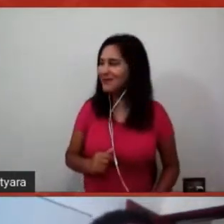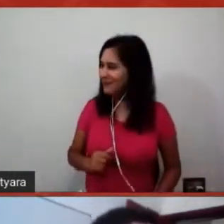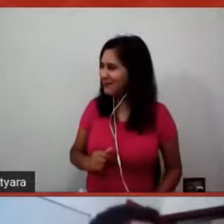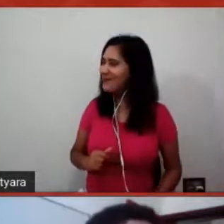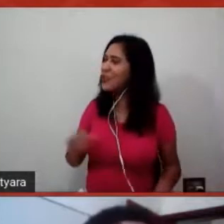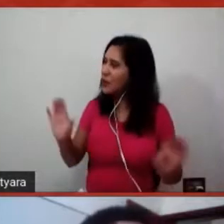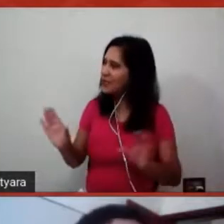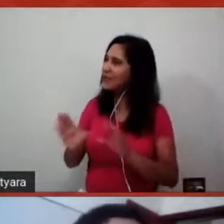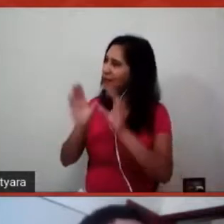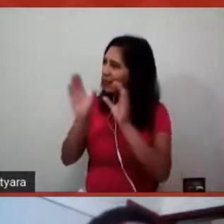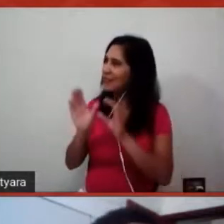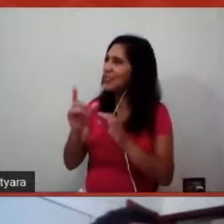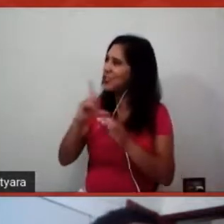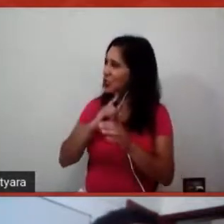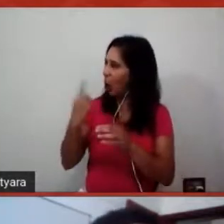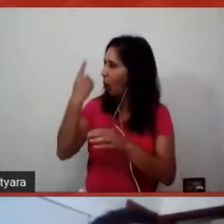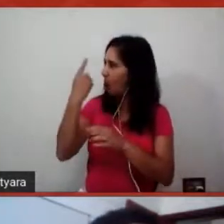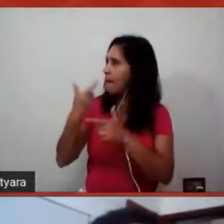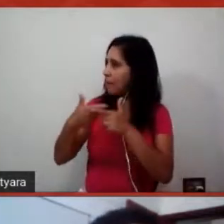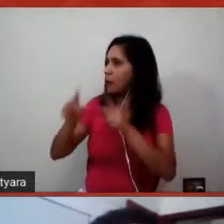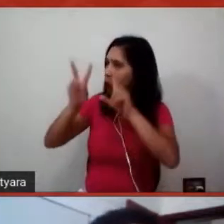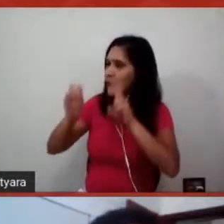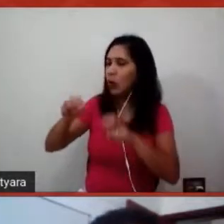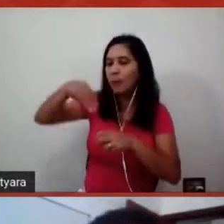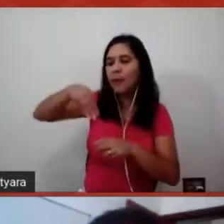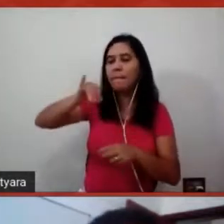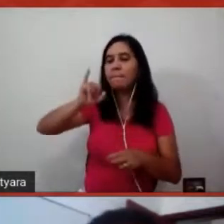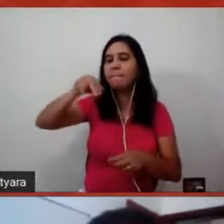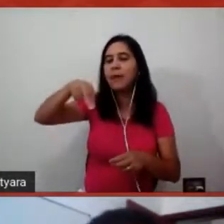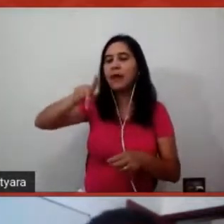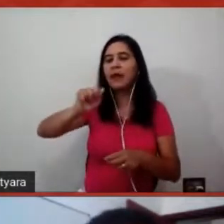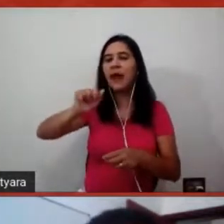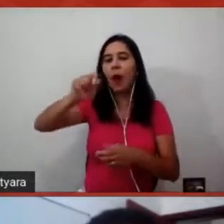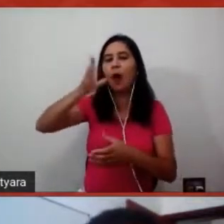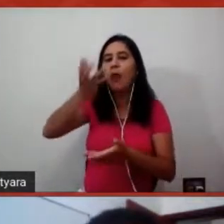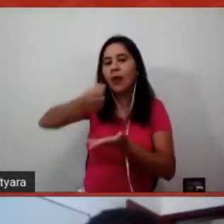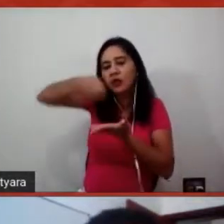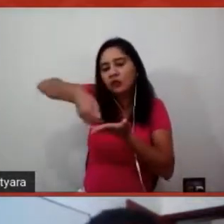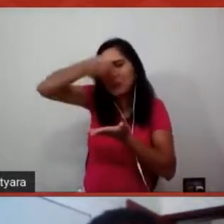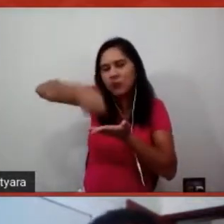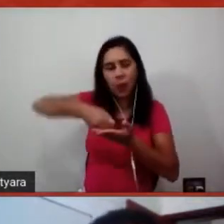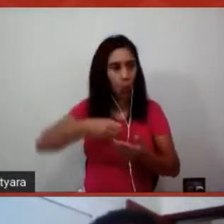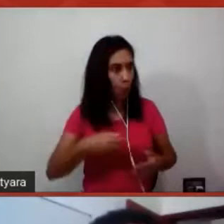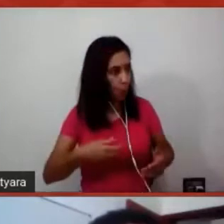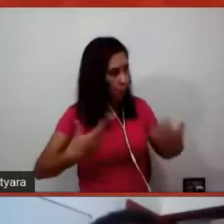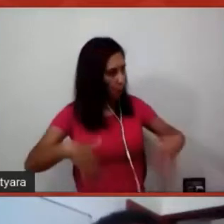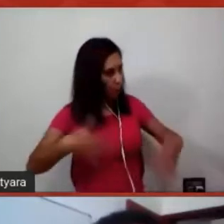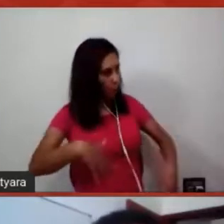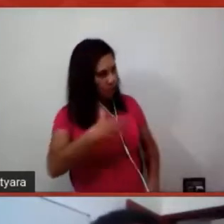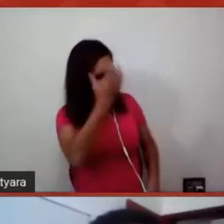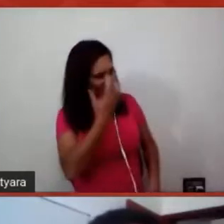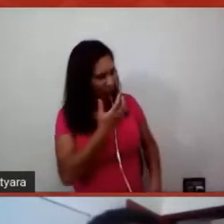Coincidência. Tinha uma questão sobre mingau na prova hoje. Jura? Como